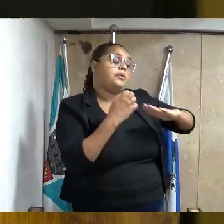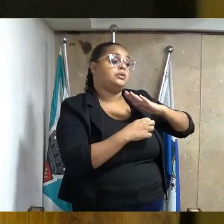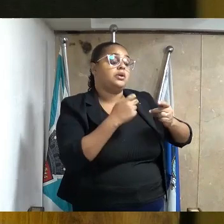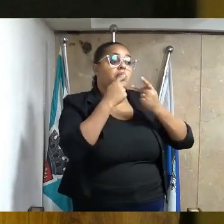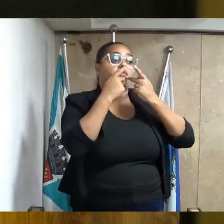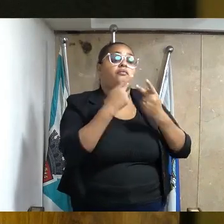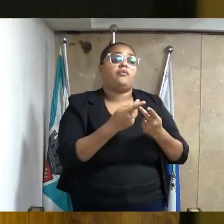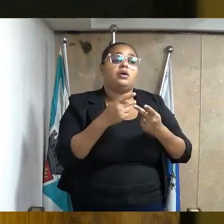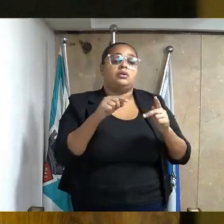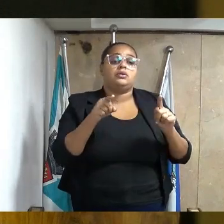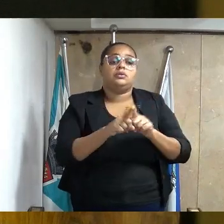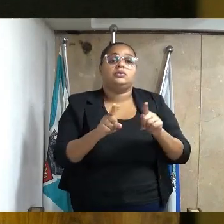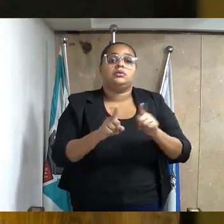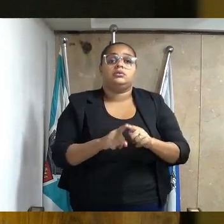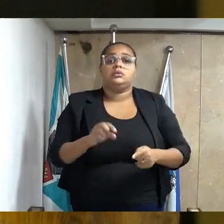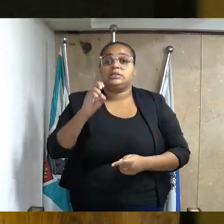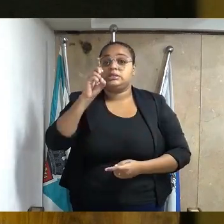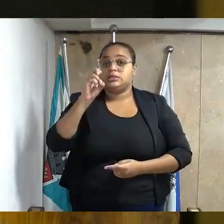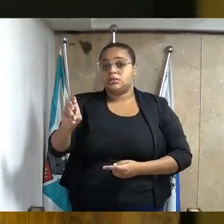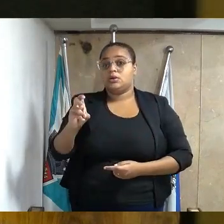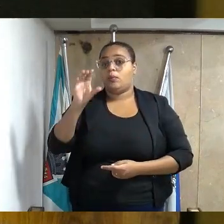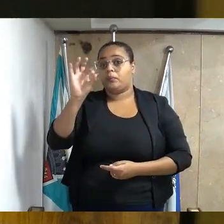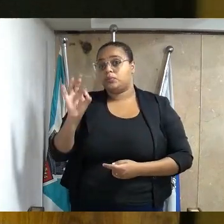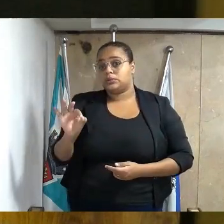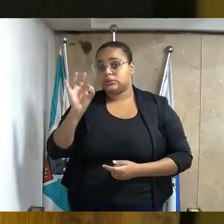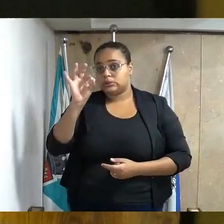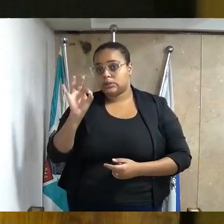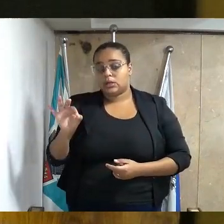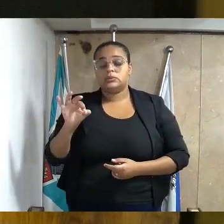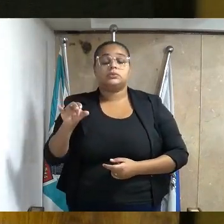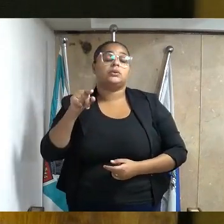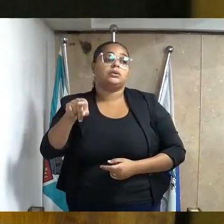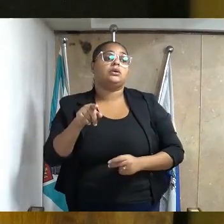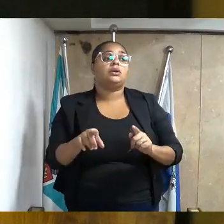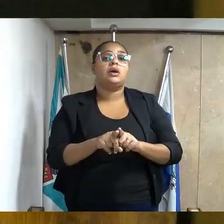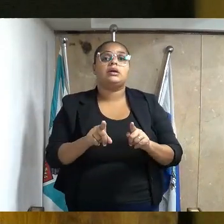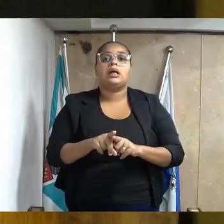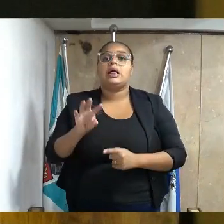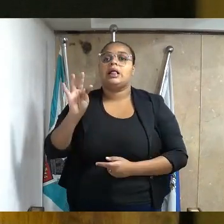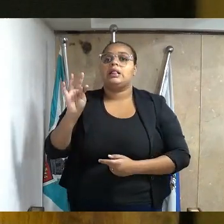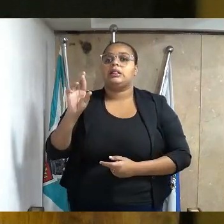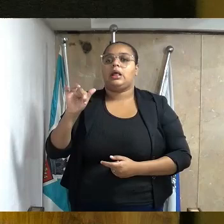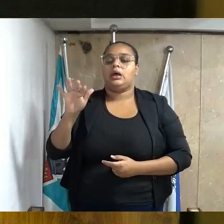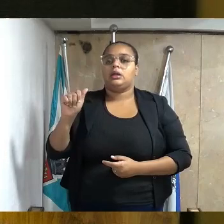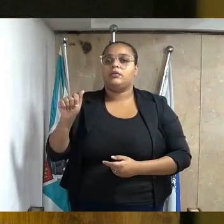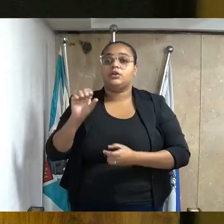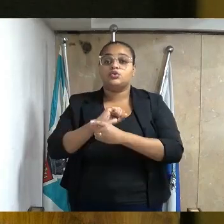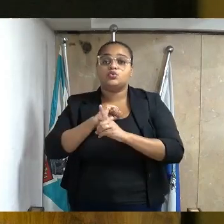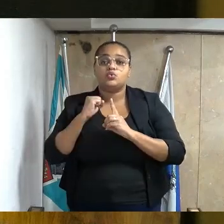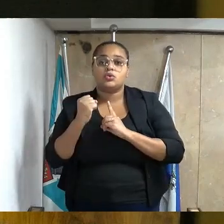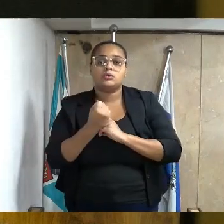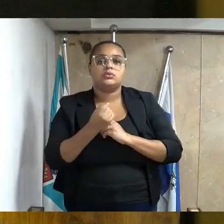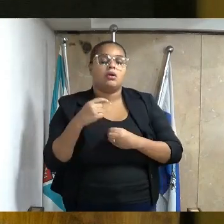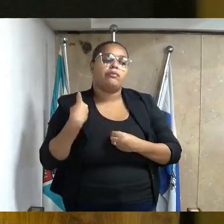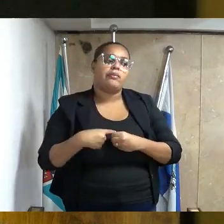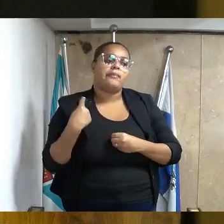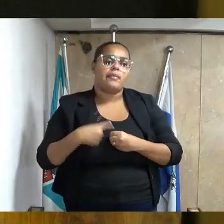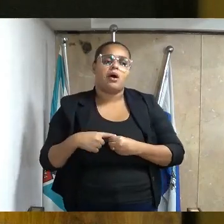fala no contrato de 5% da tarifa social no município.